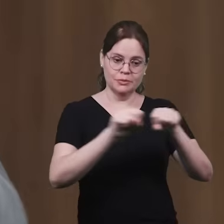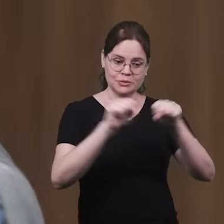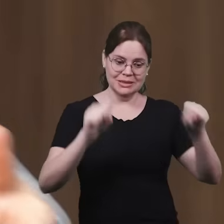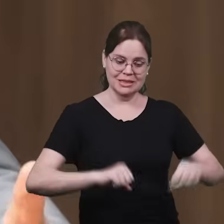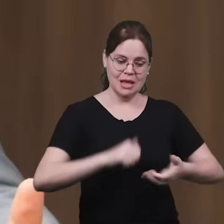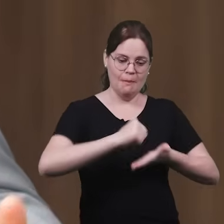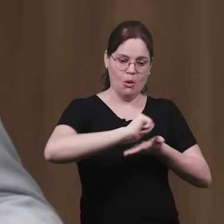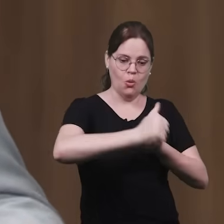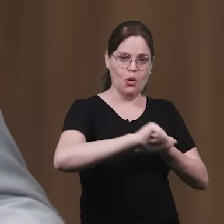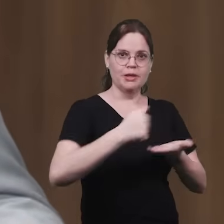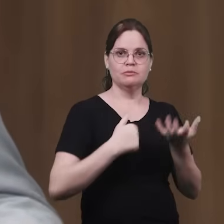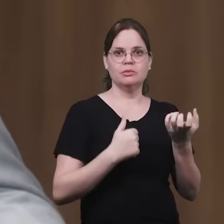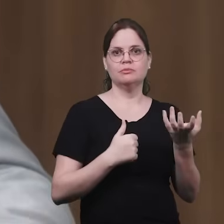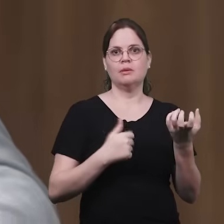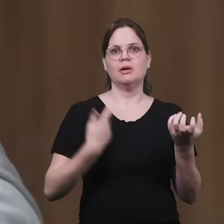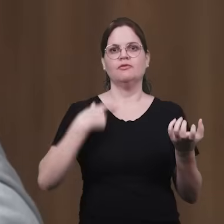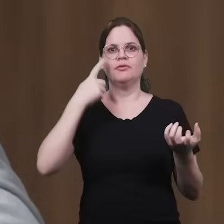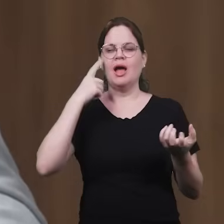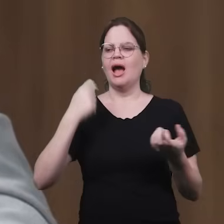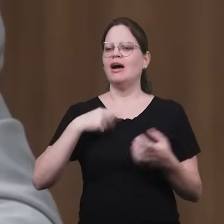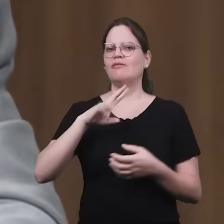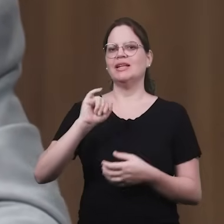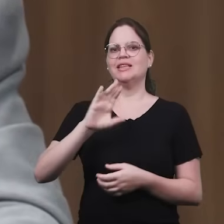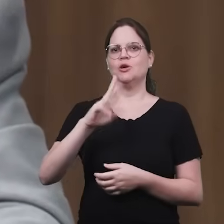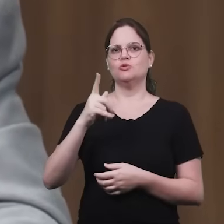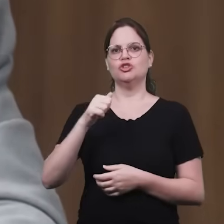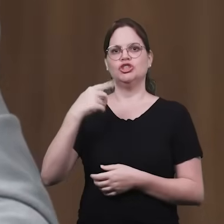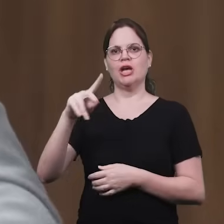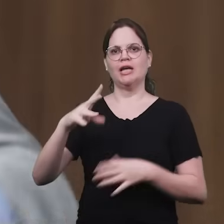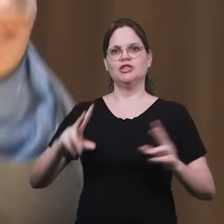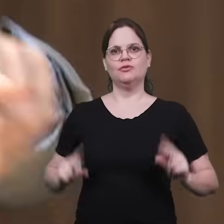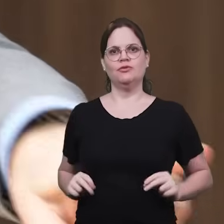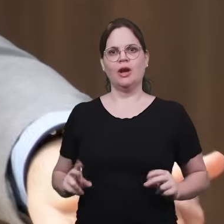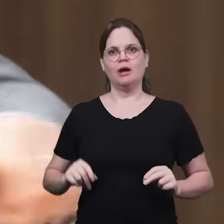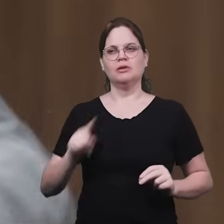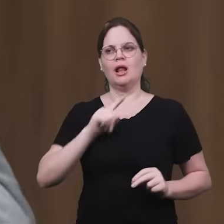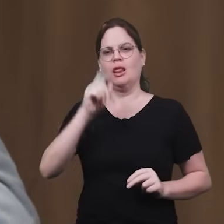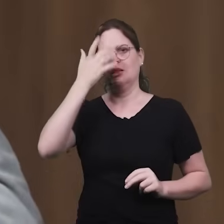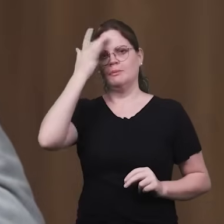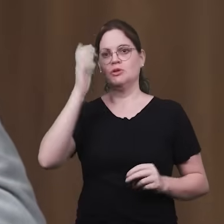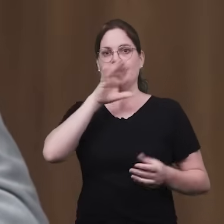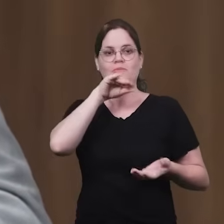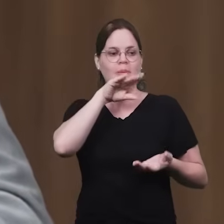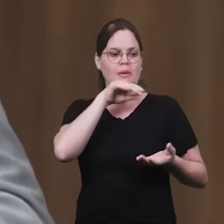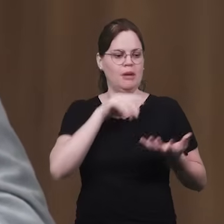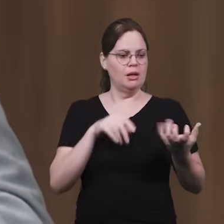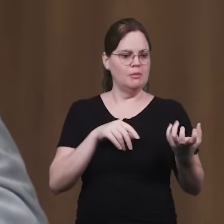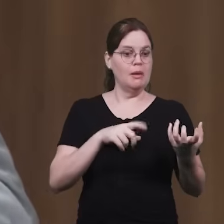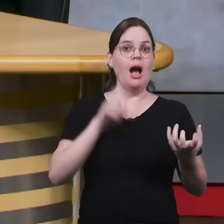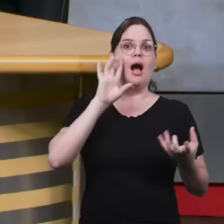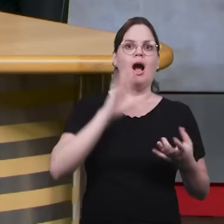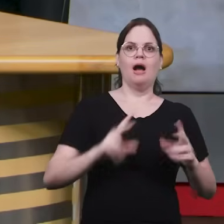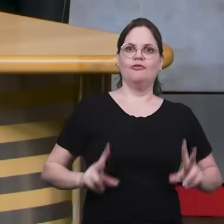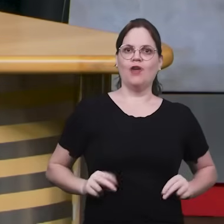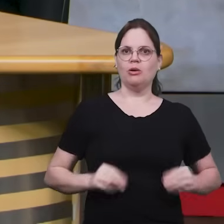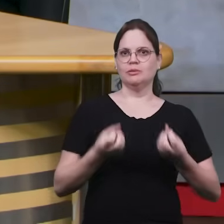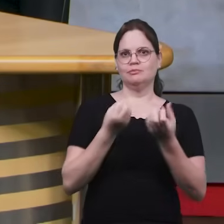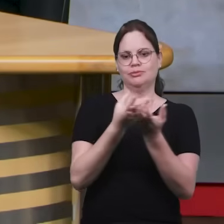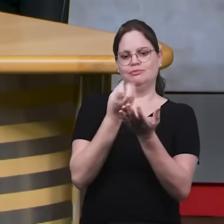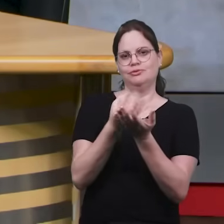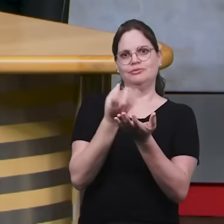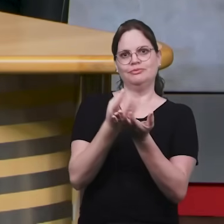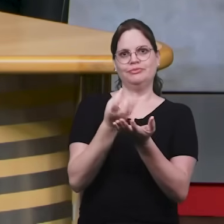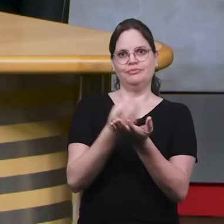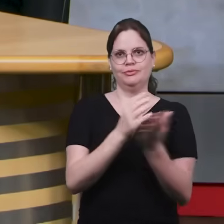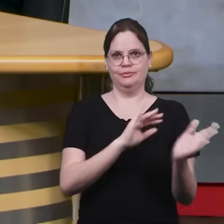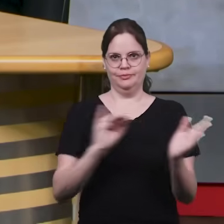sistema reconhece aquilo que você está falando. Vai ter um chá de fralda de não sei o quê. Opa, fralda descartável. Nesse primeiro